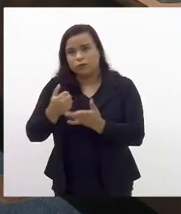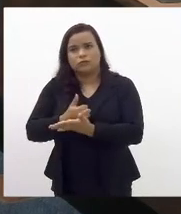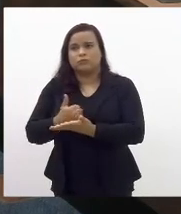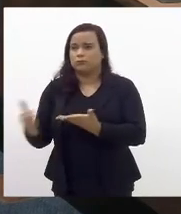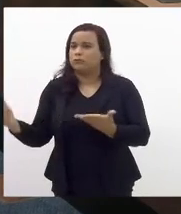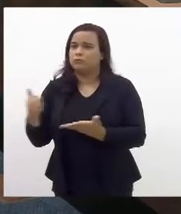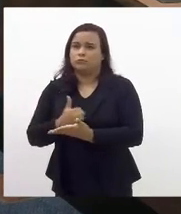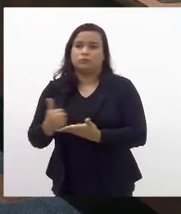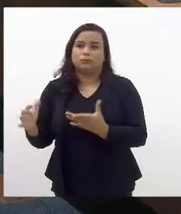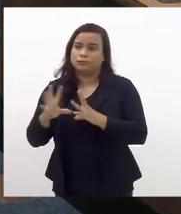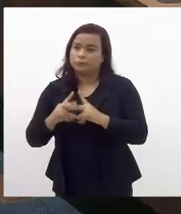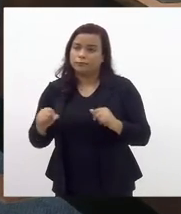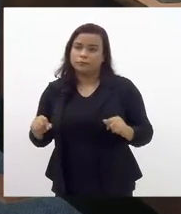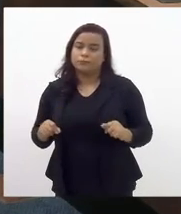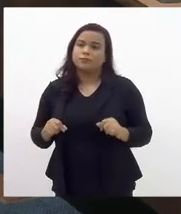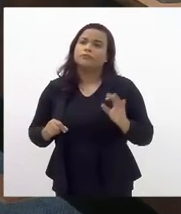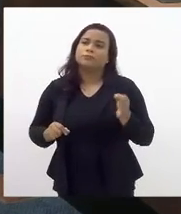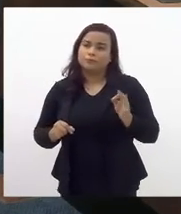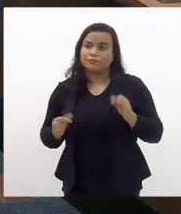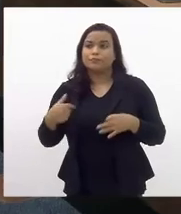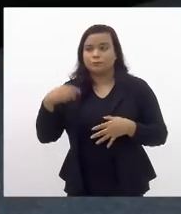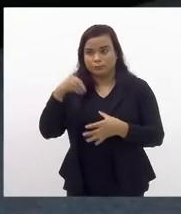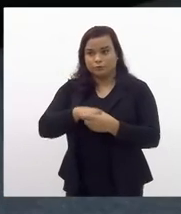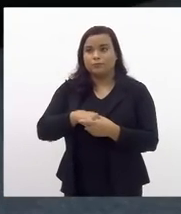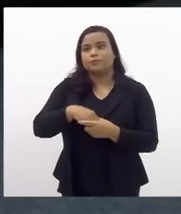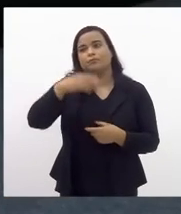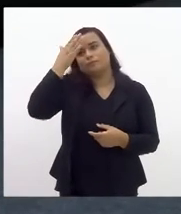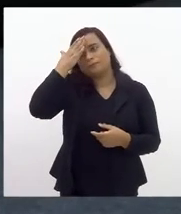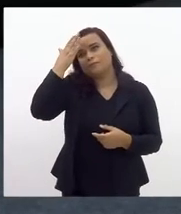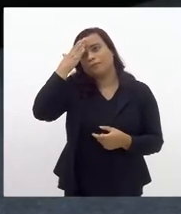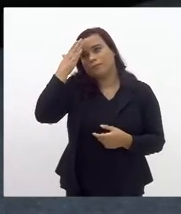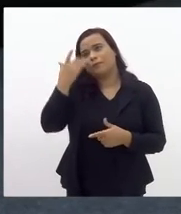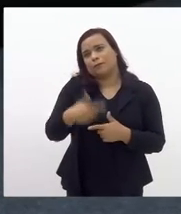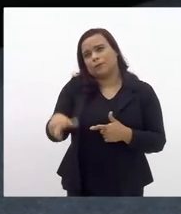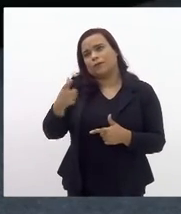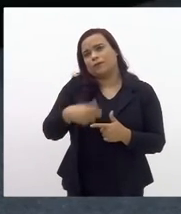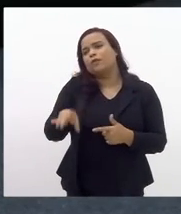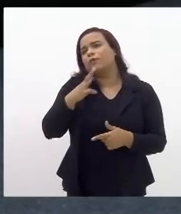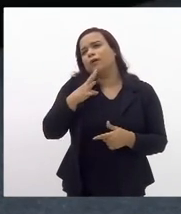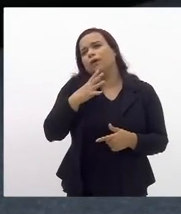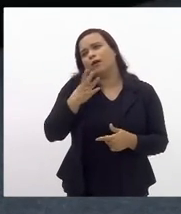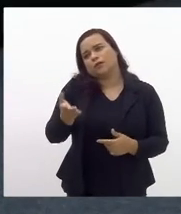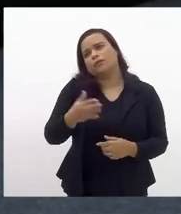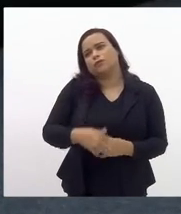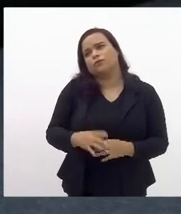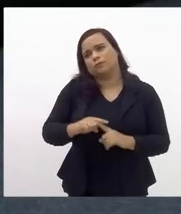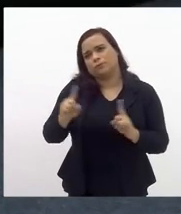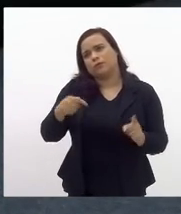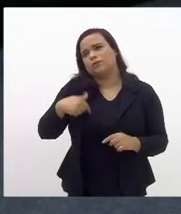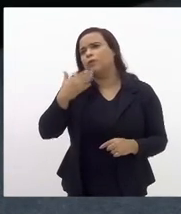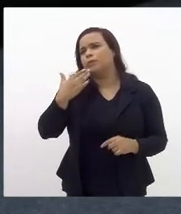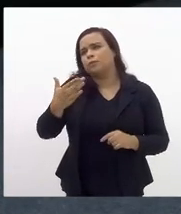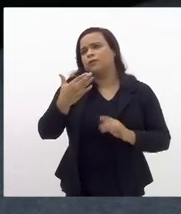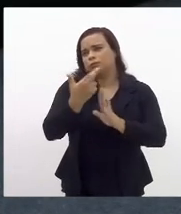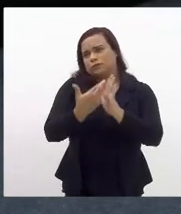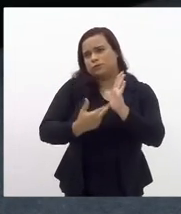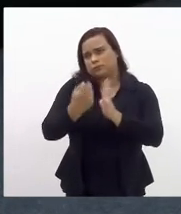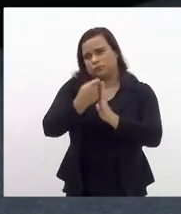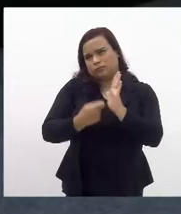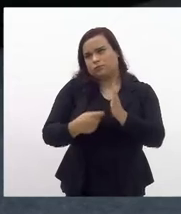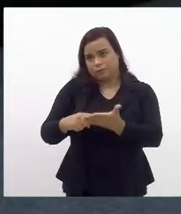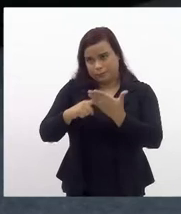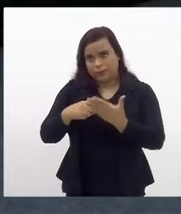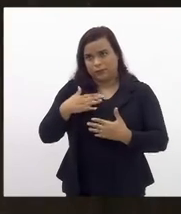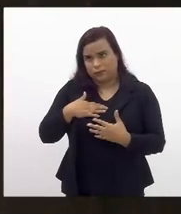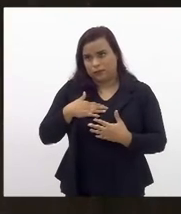embora. Não, é porque eu também já estou dentro e eu sei do problema. E vou pedir para redigir. O senhor me apresenta?